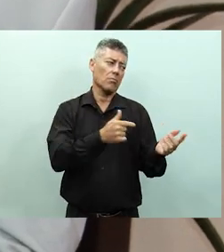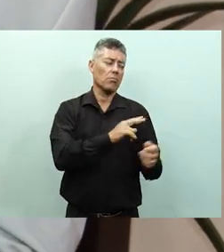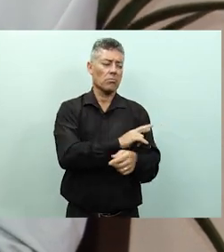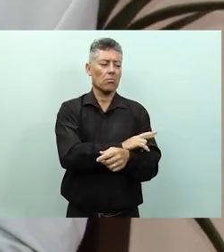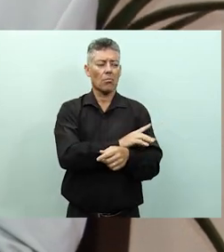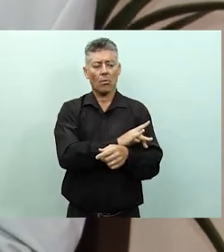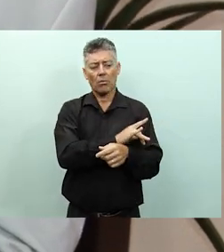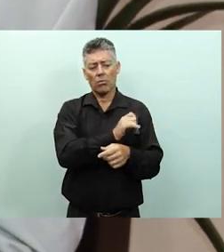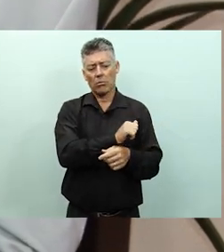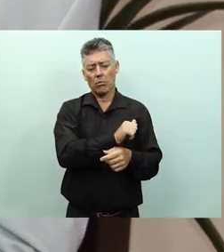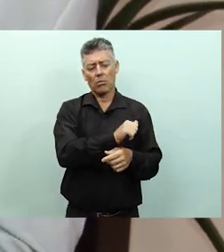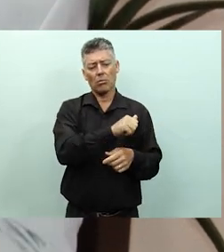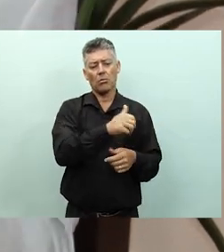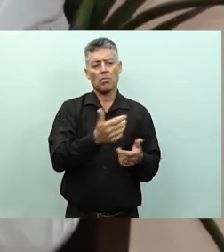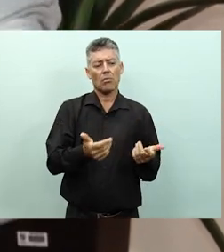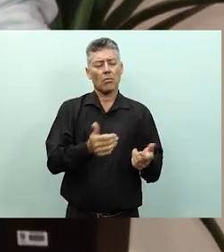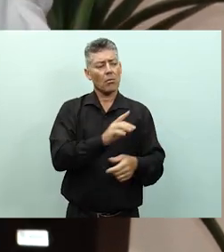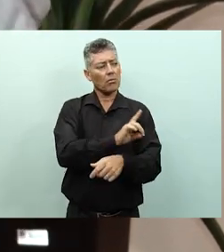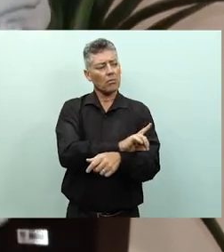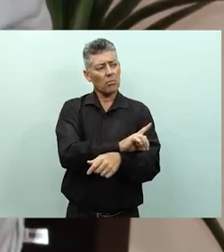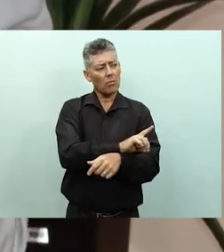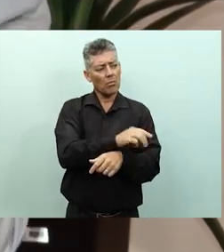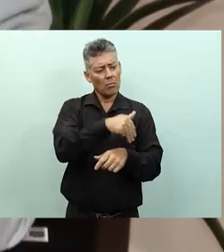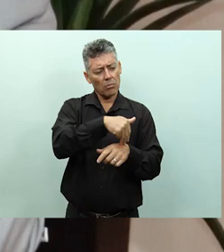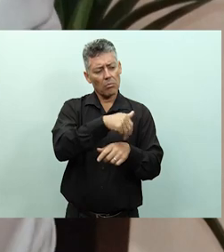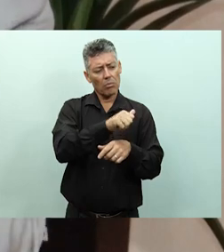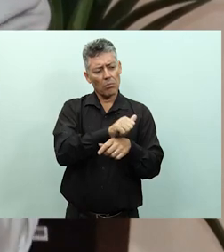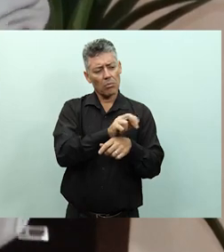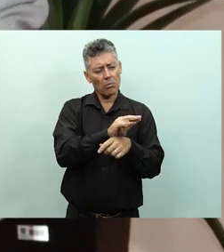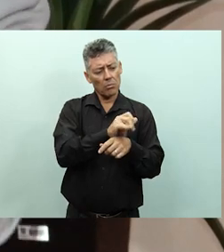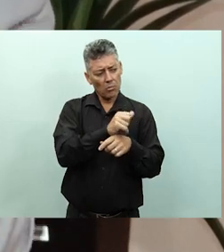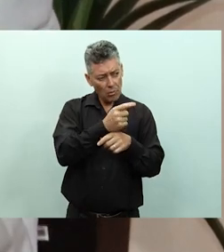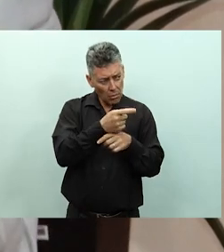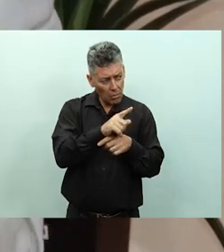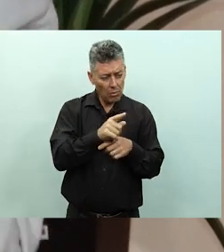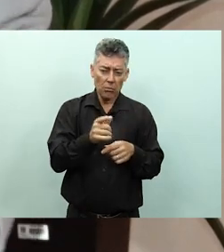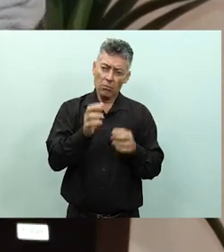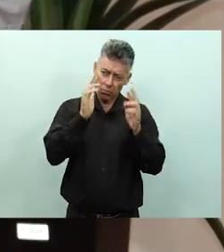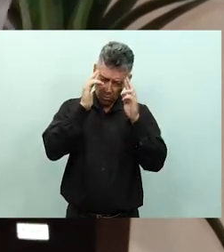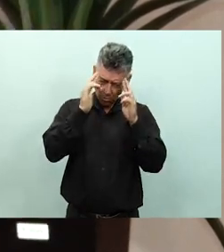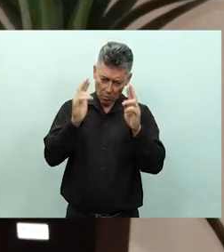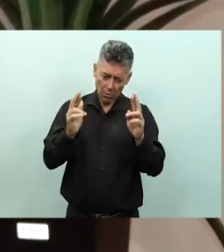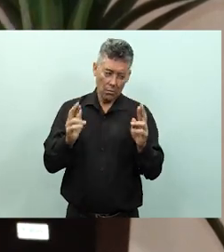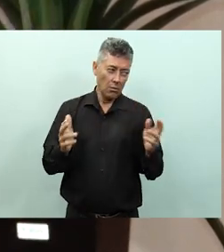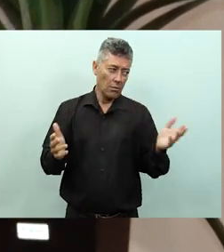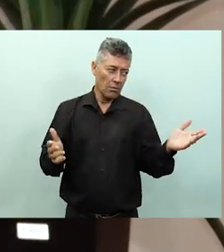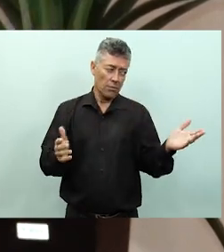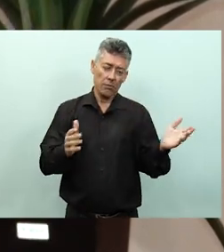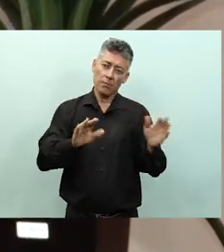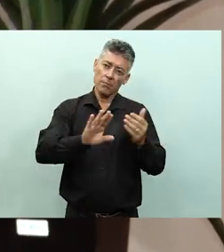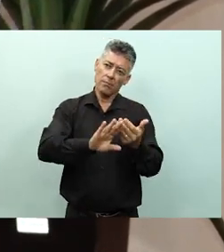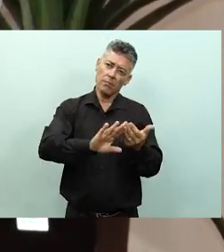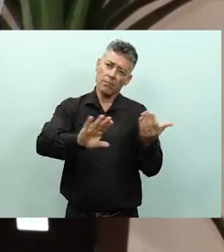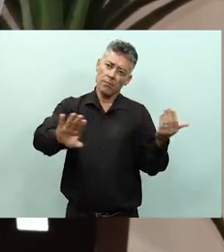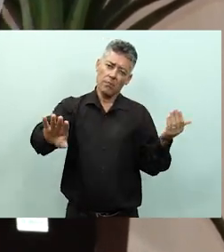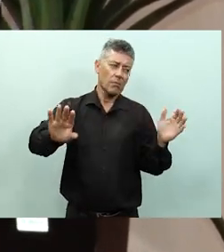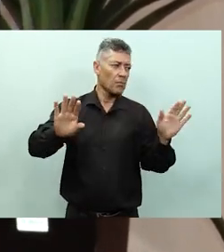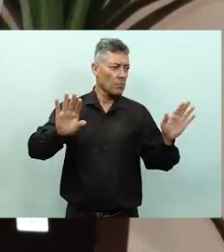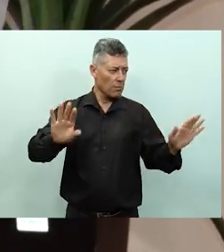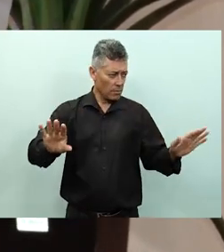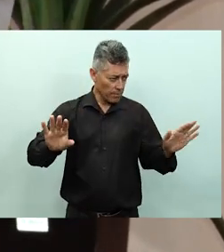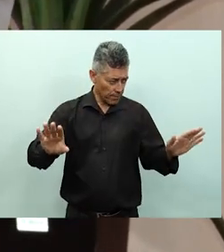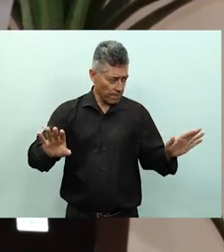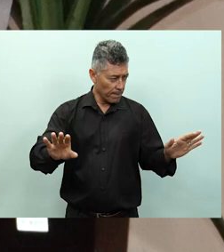Até Djalma Maranhão, que é um mito, é uma lenda. E respeito a ele, eu coloco ele fora de disputas,